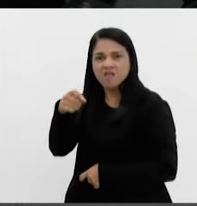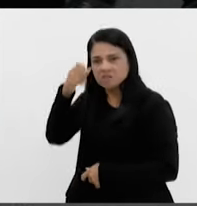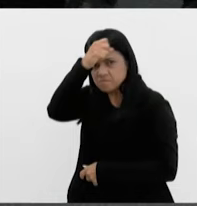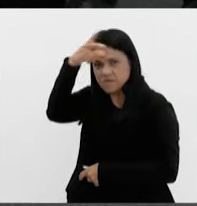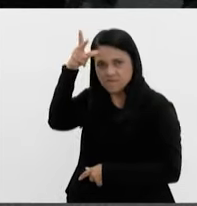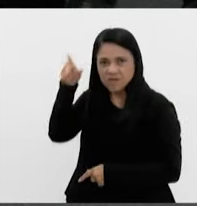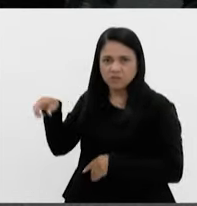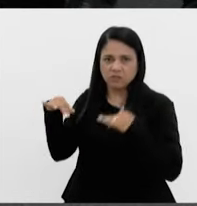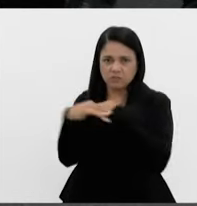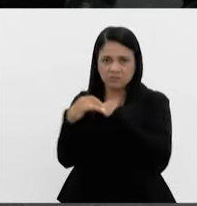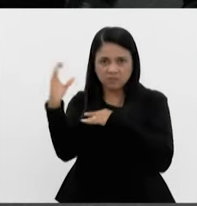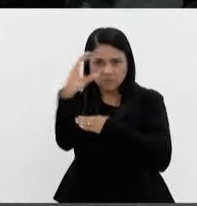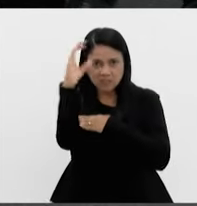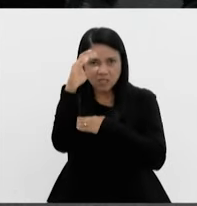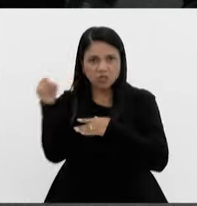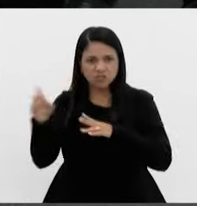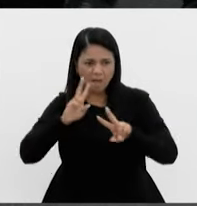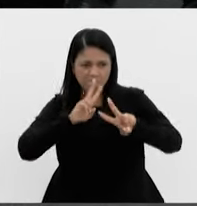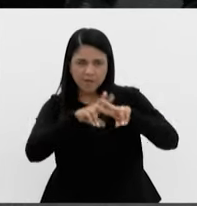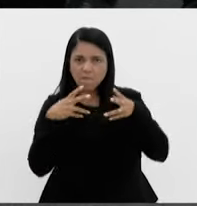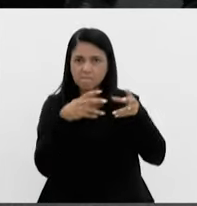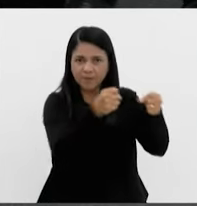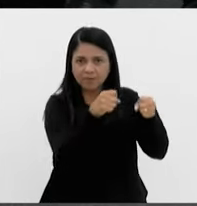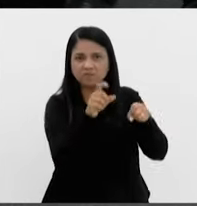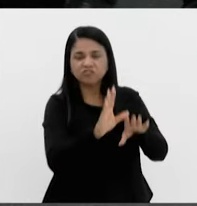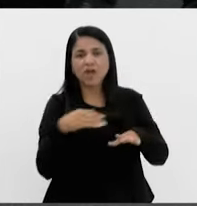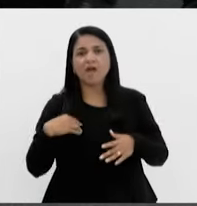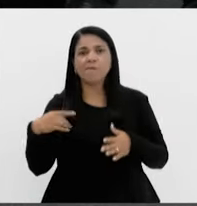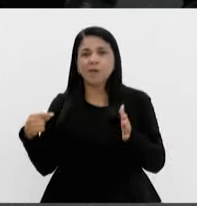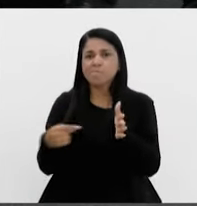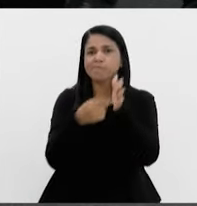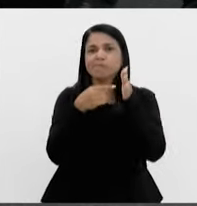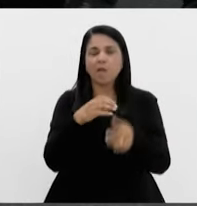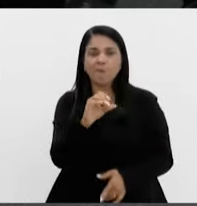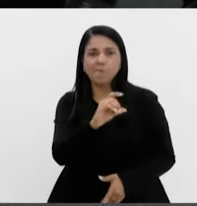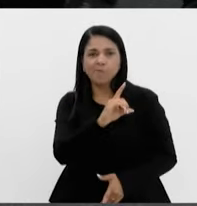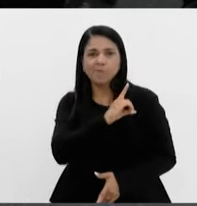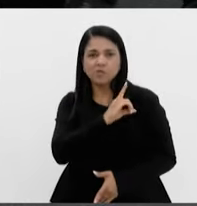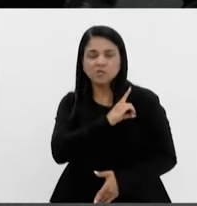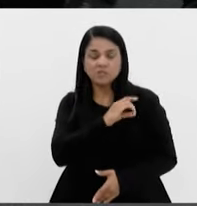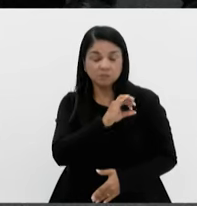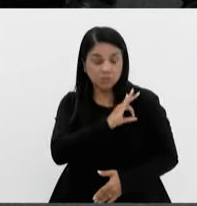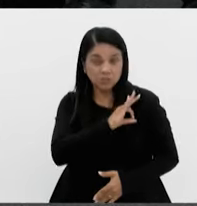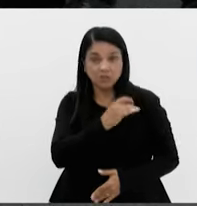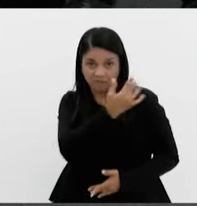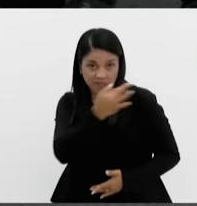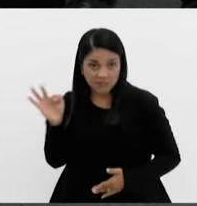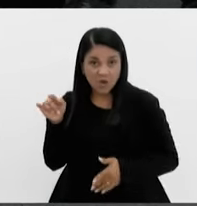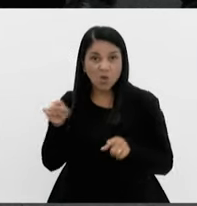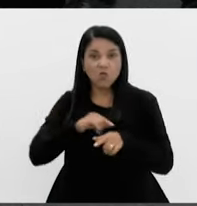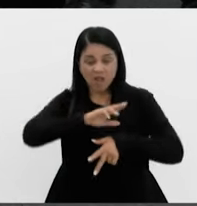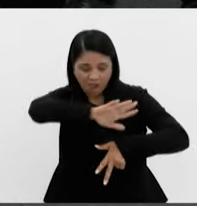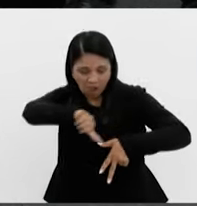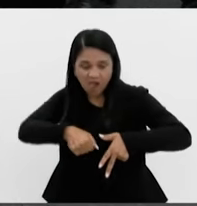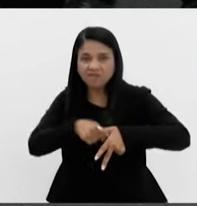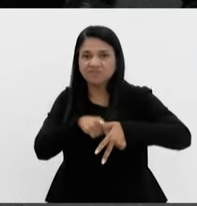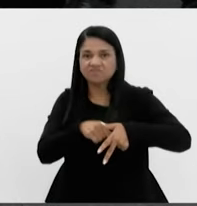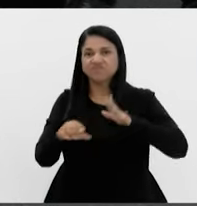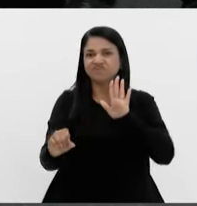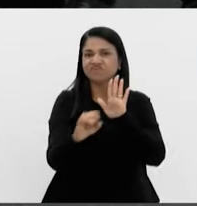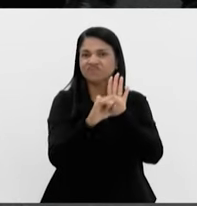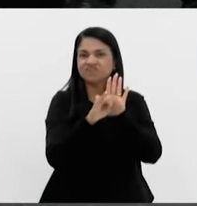e apontado pela Polícia Federal como alguém que direcionava licitações fraudava editais quem é